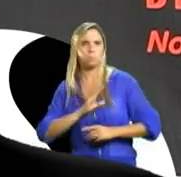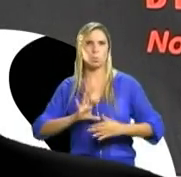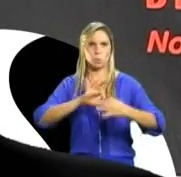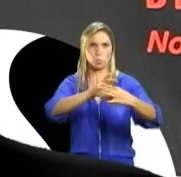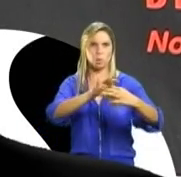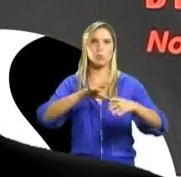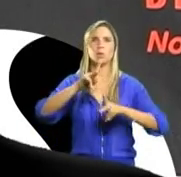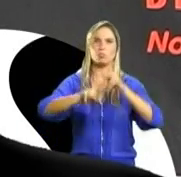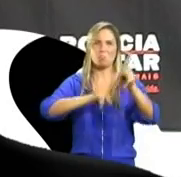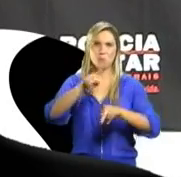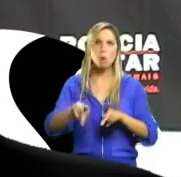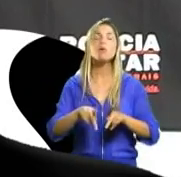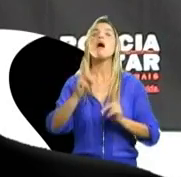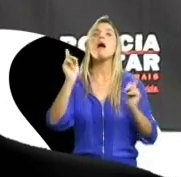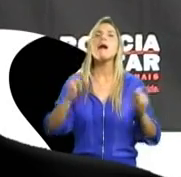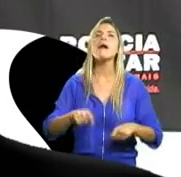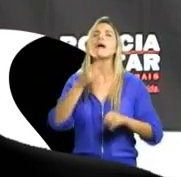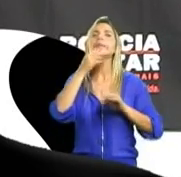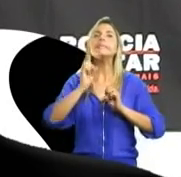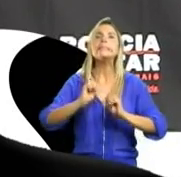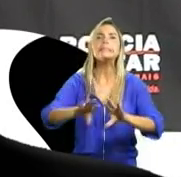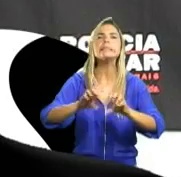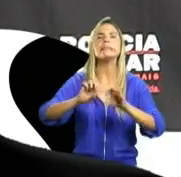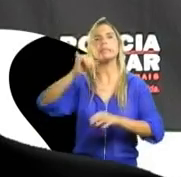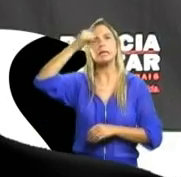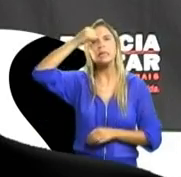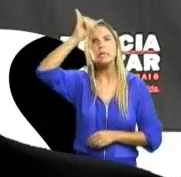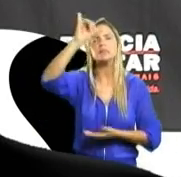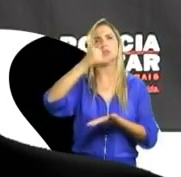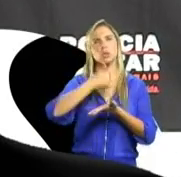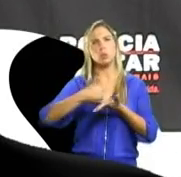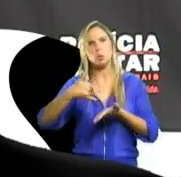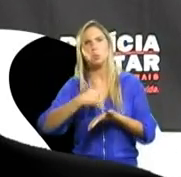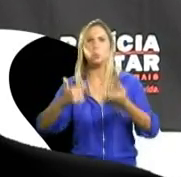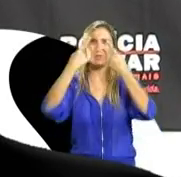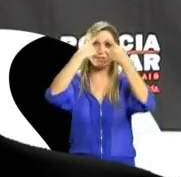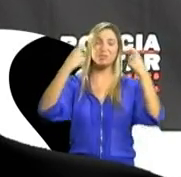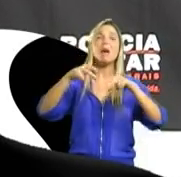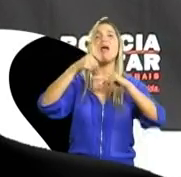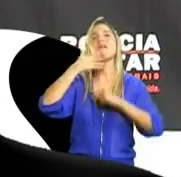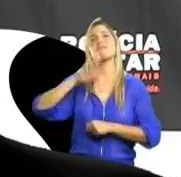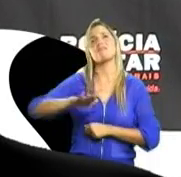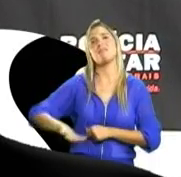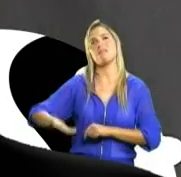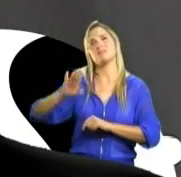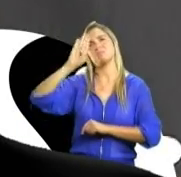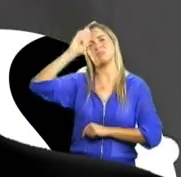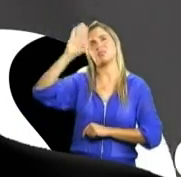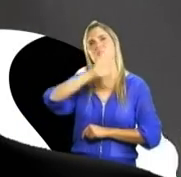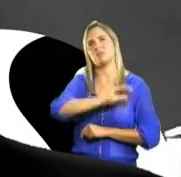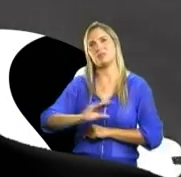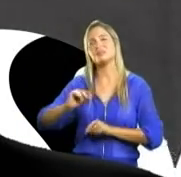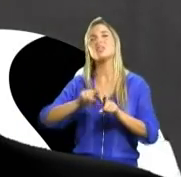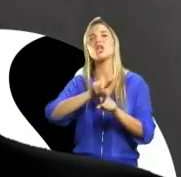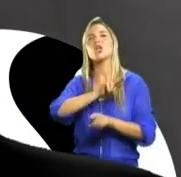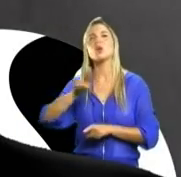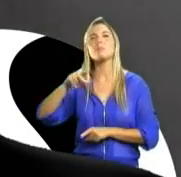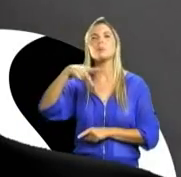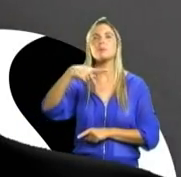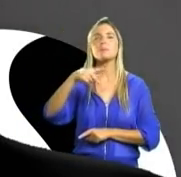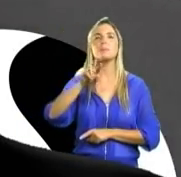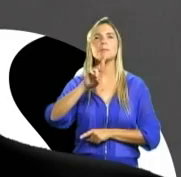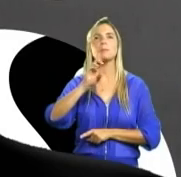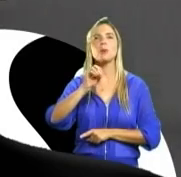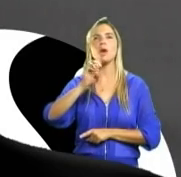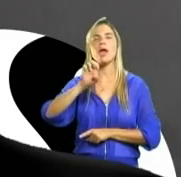um programa educacional de resistência às drogas e à violência com crianças e adolescentes. O PROERD já é desenvolvido há